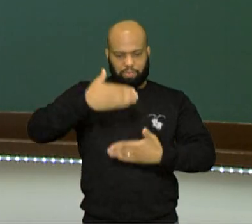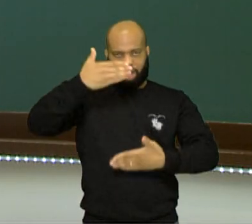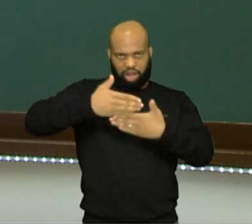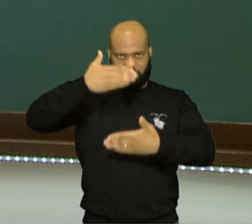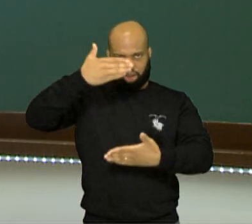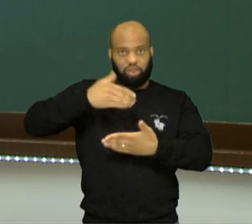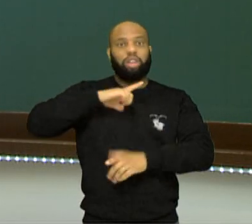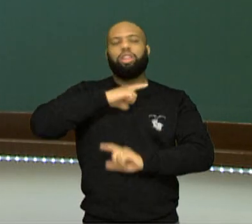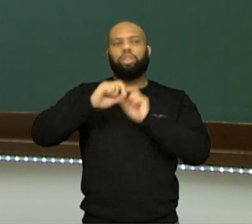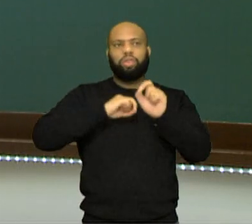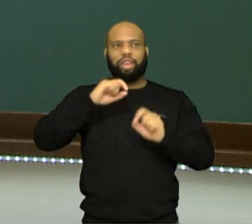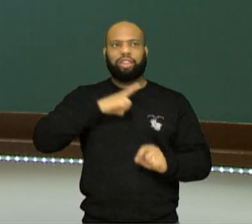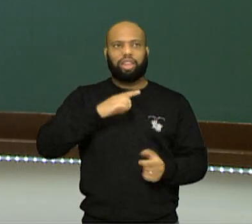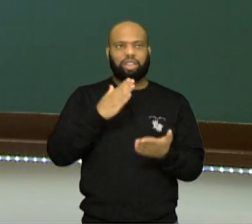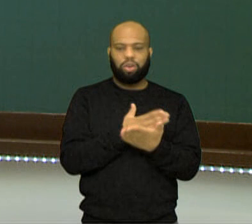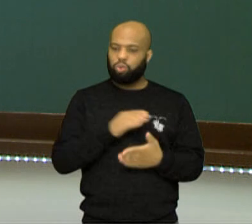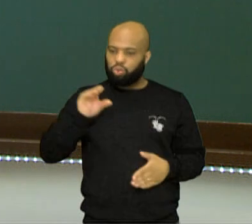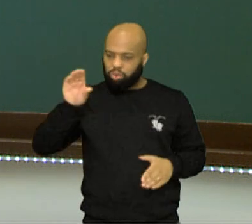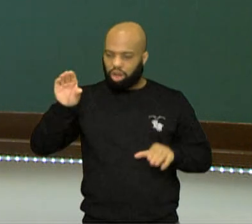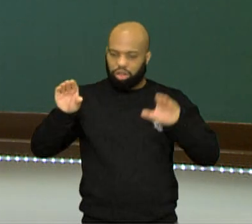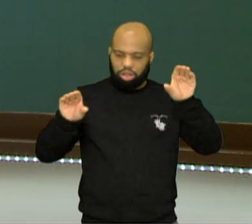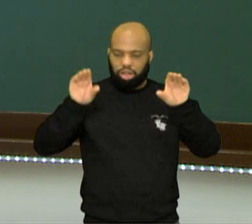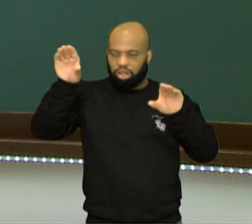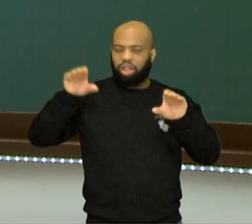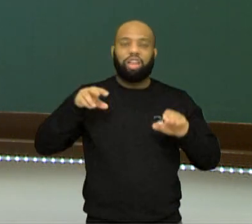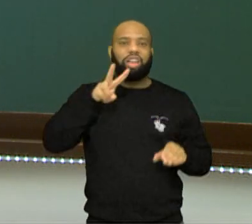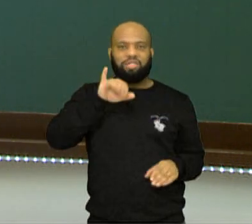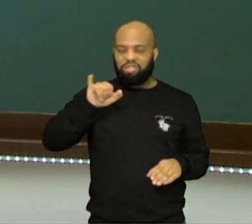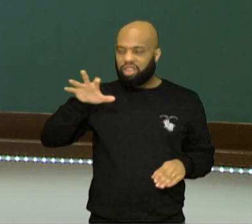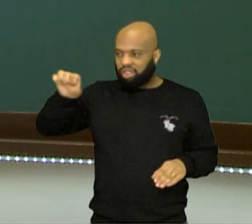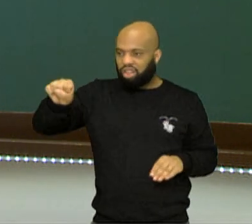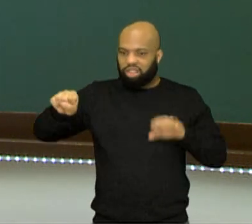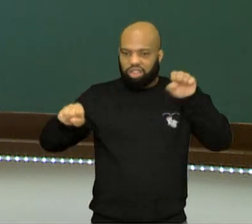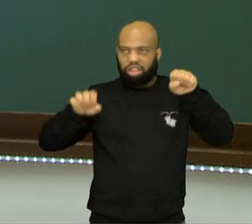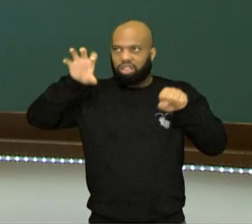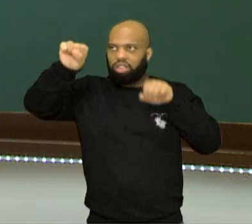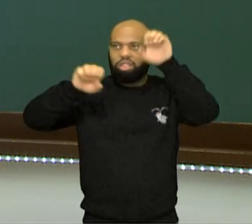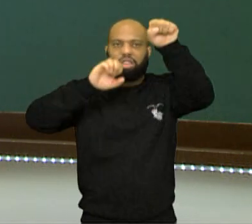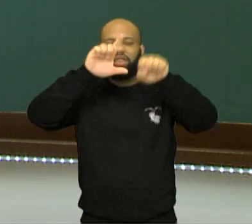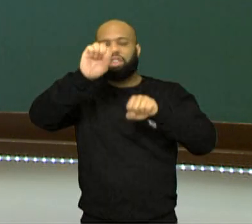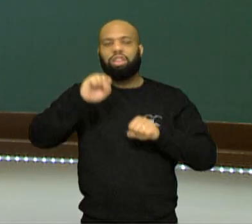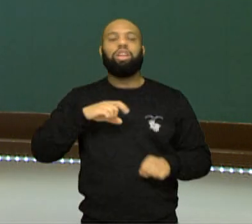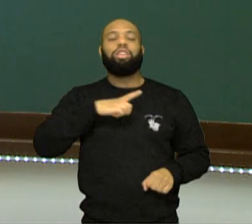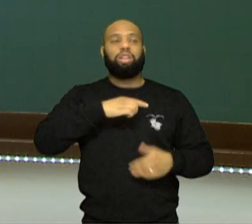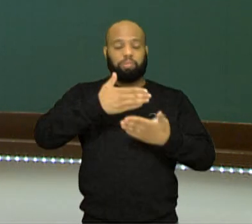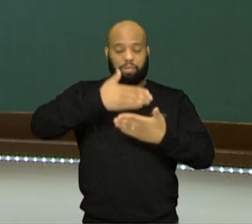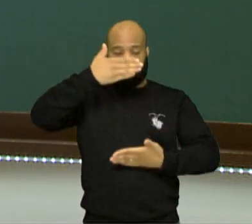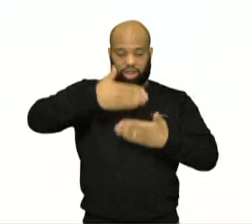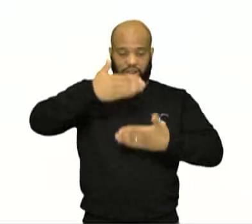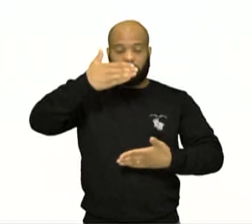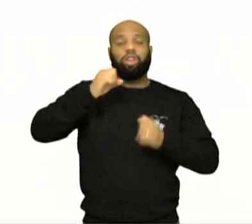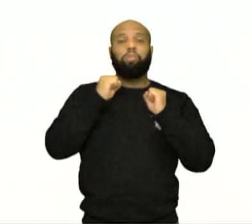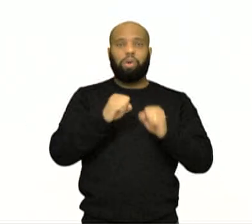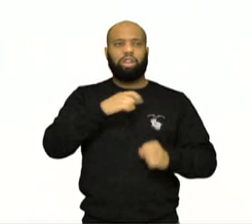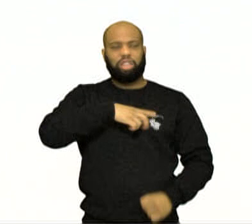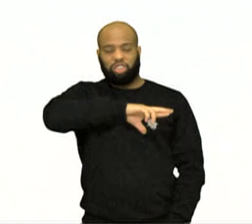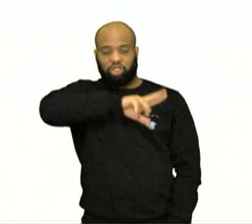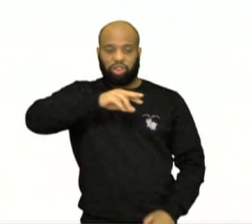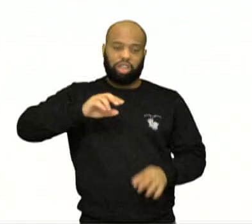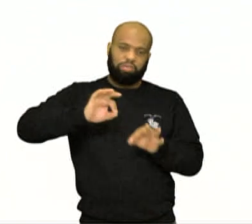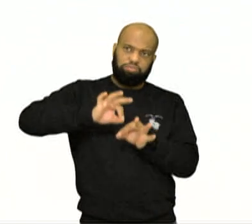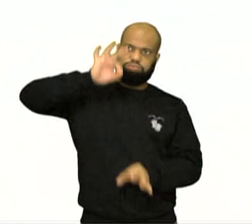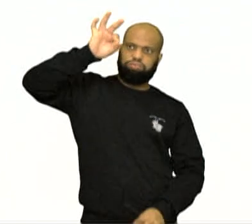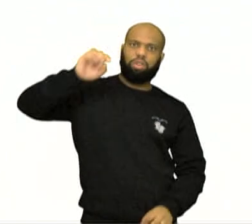onde estão instaladas agarras de diferentes formas e tamanhos. As paredes podem possuir diferentes